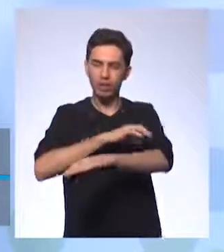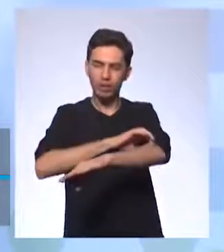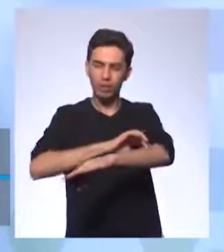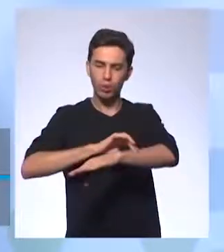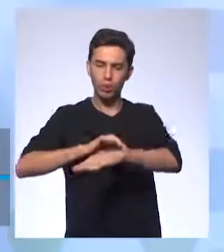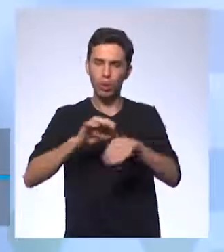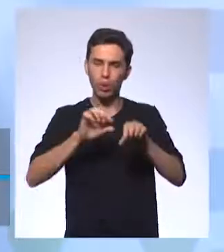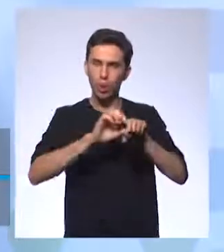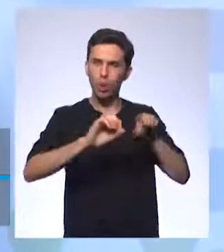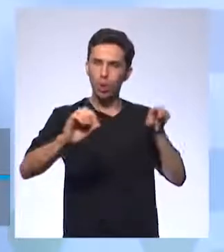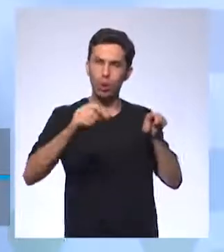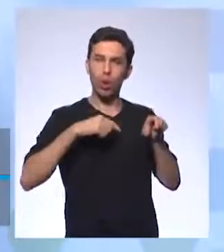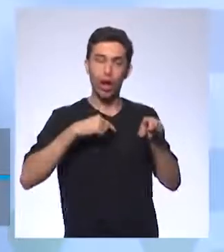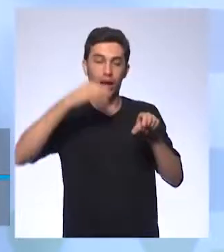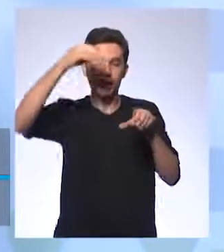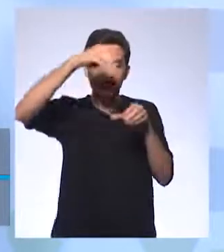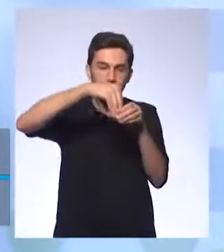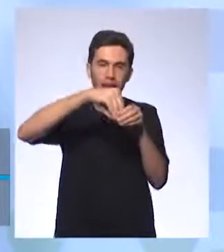um centro